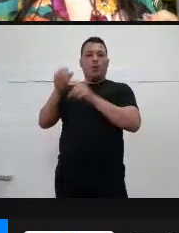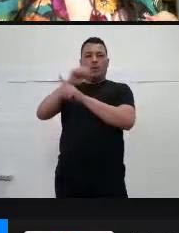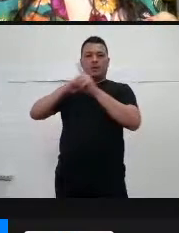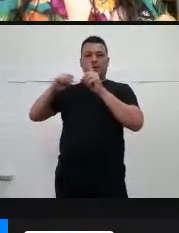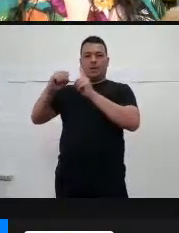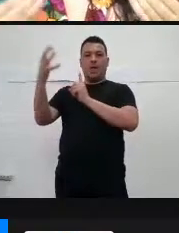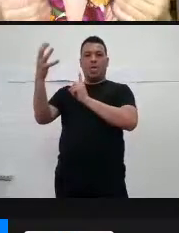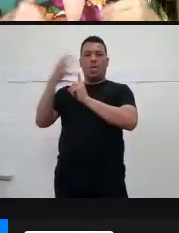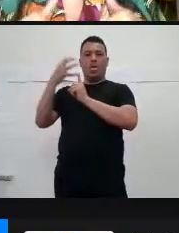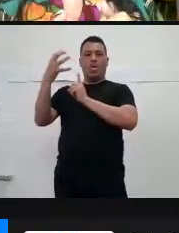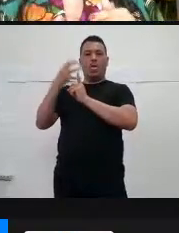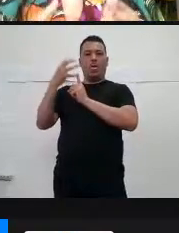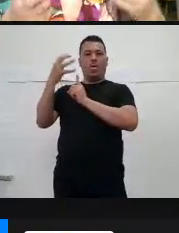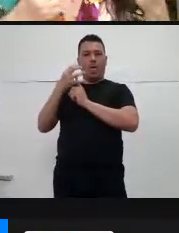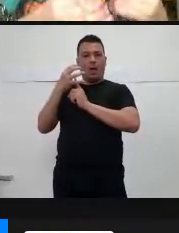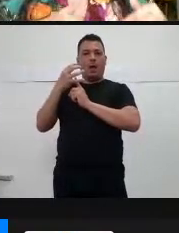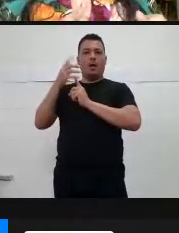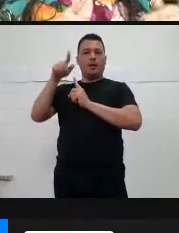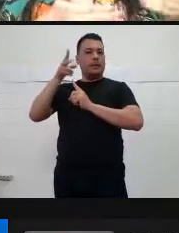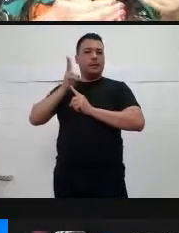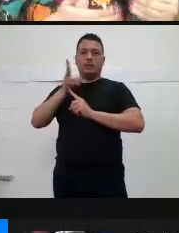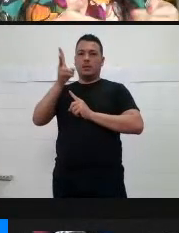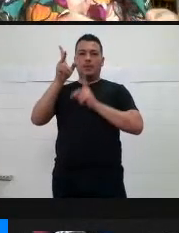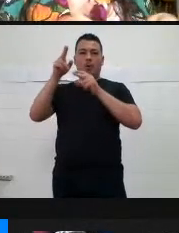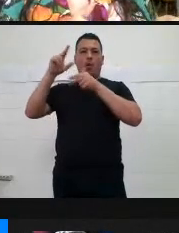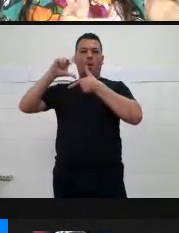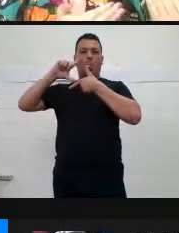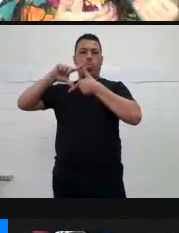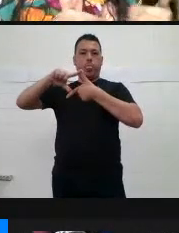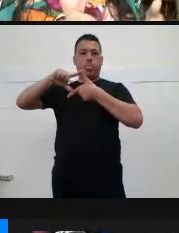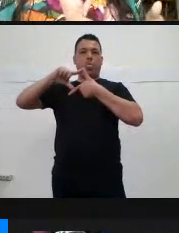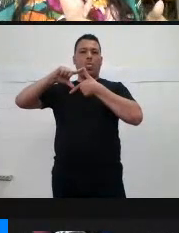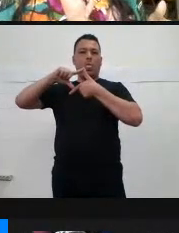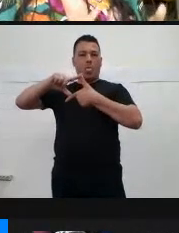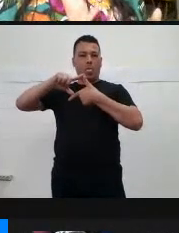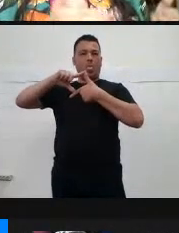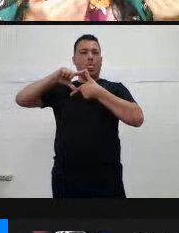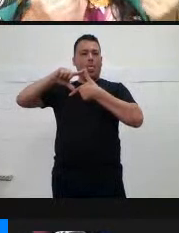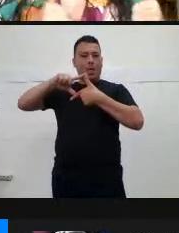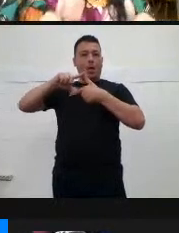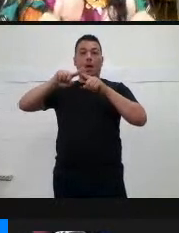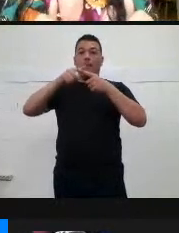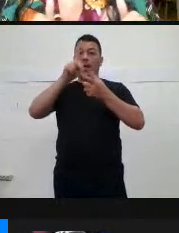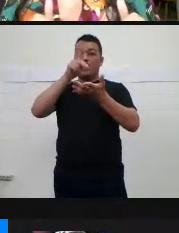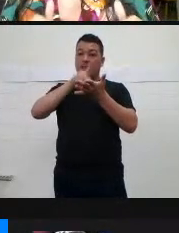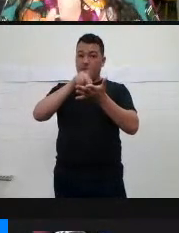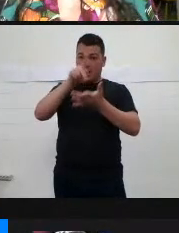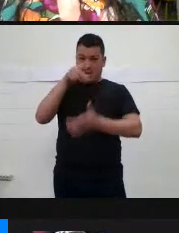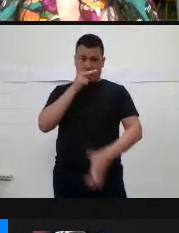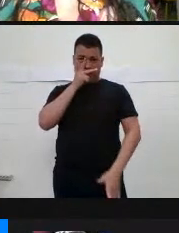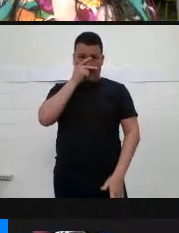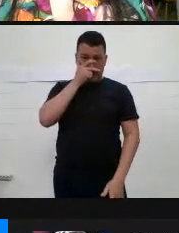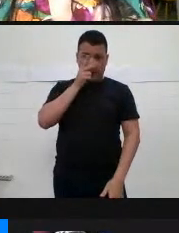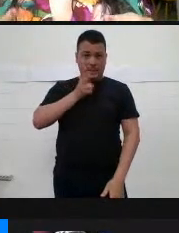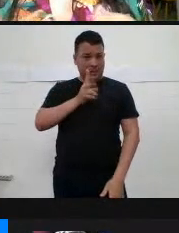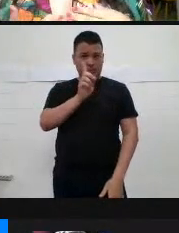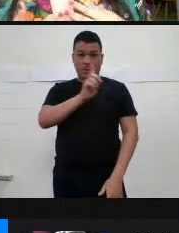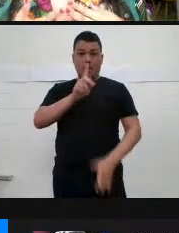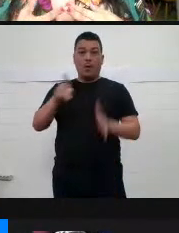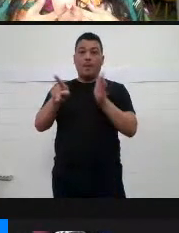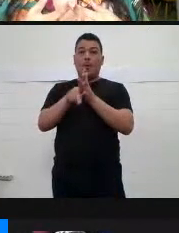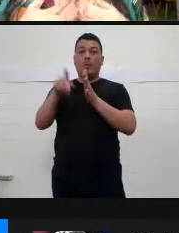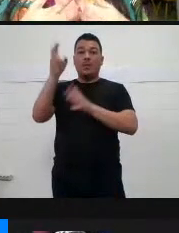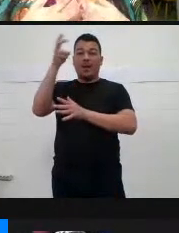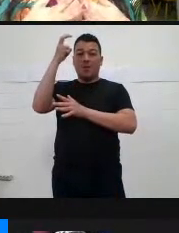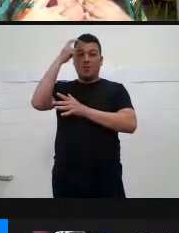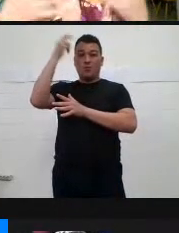assim, na verdade, foram processos de construção da cultura. Então, por